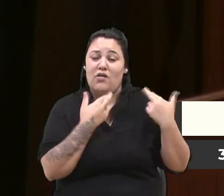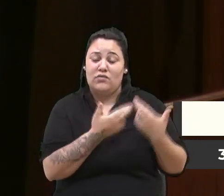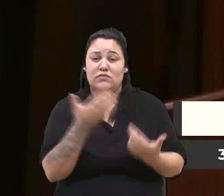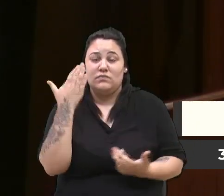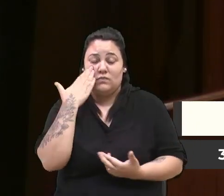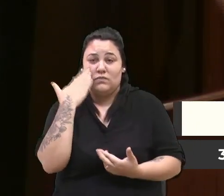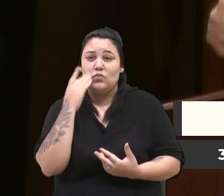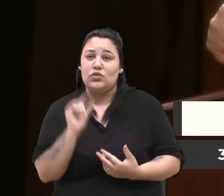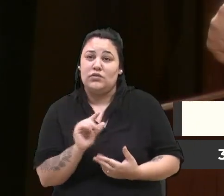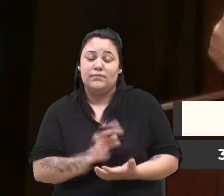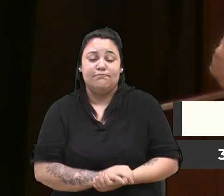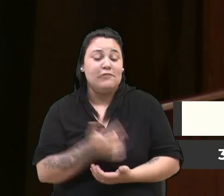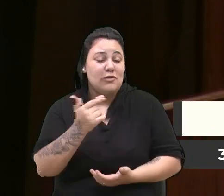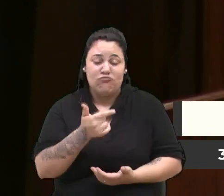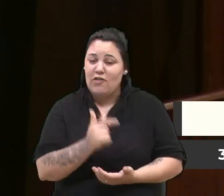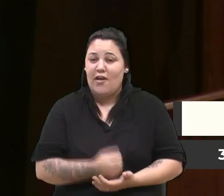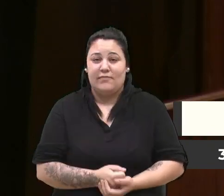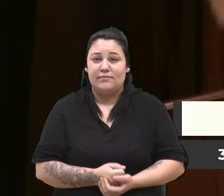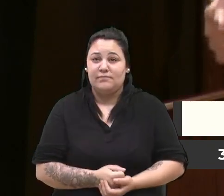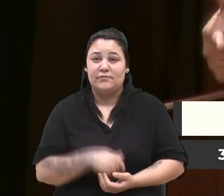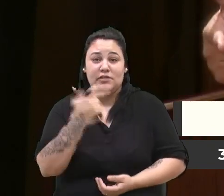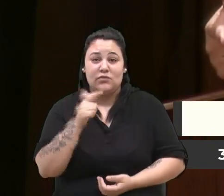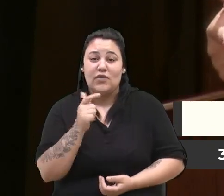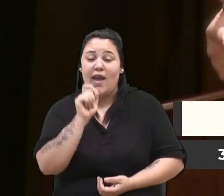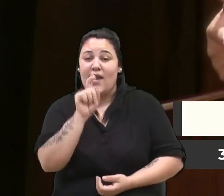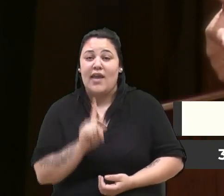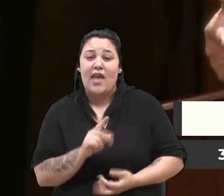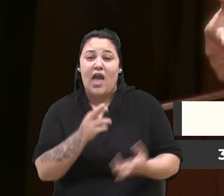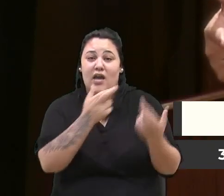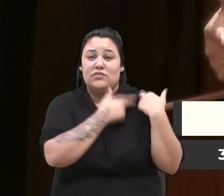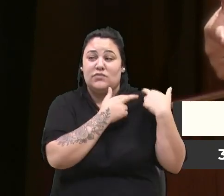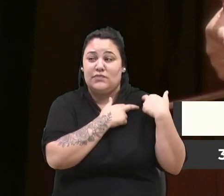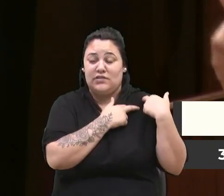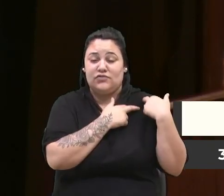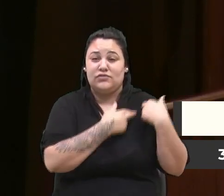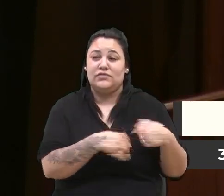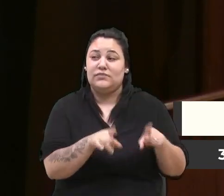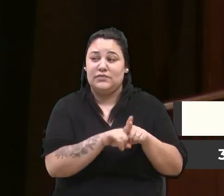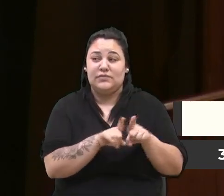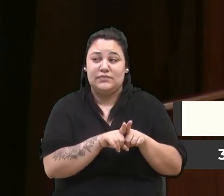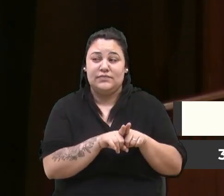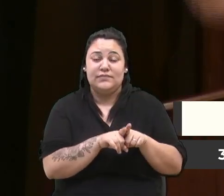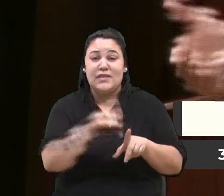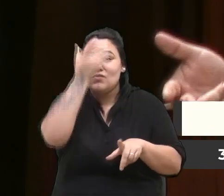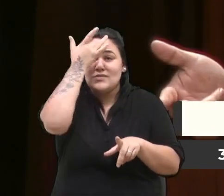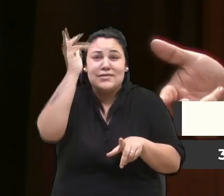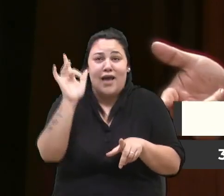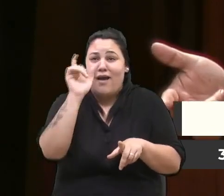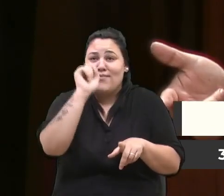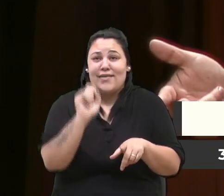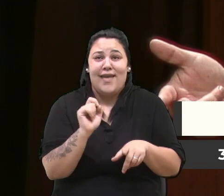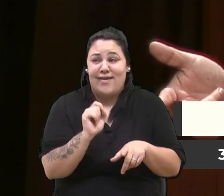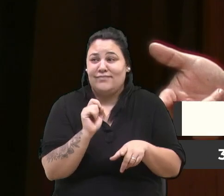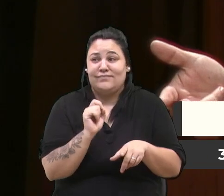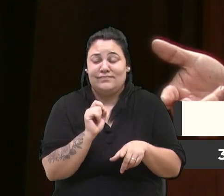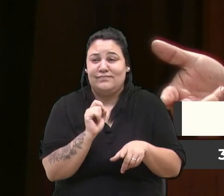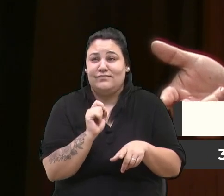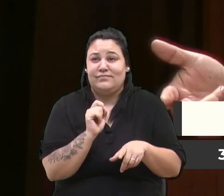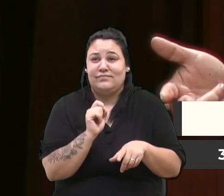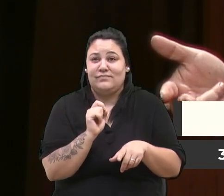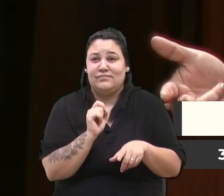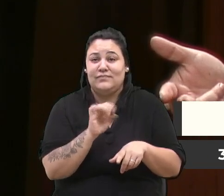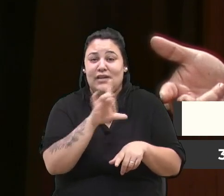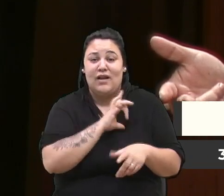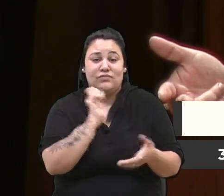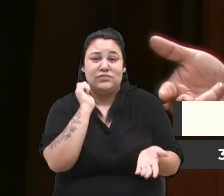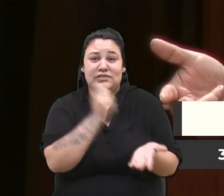não existe isso, não existe de quem é a responsabilidade, não sabe-se quem, né, tem a